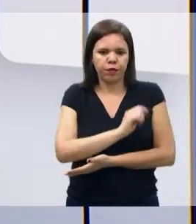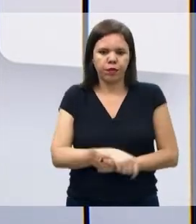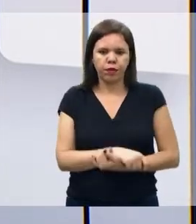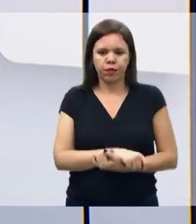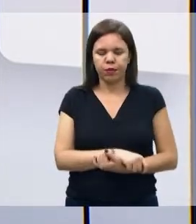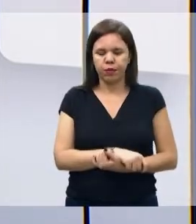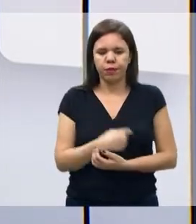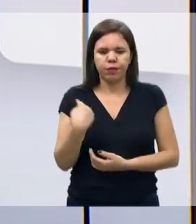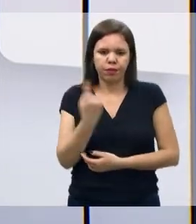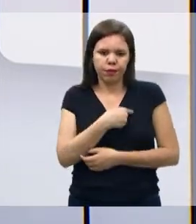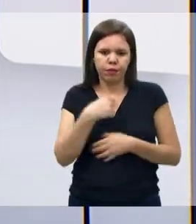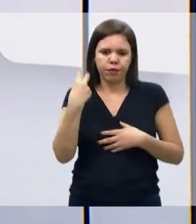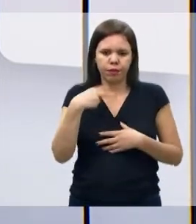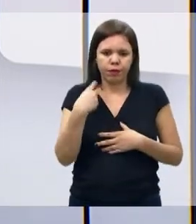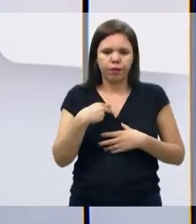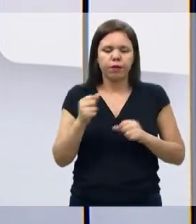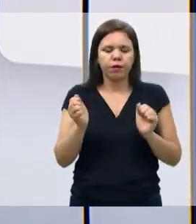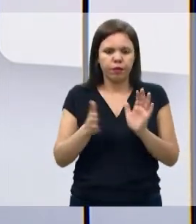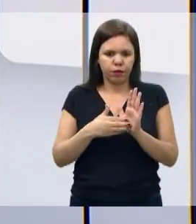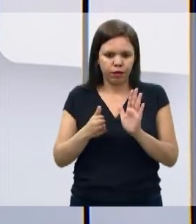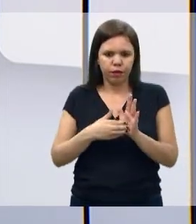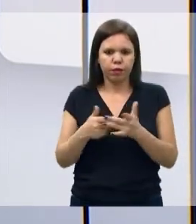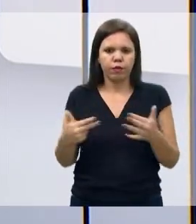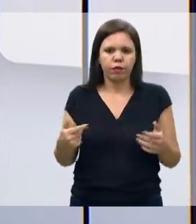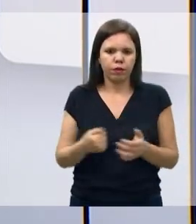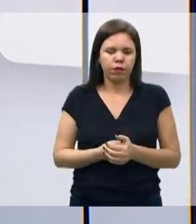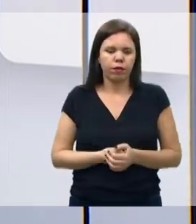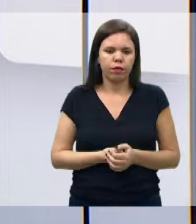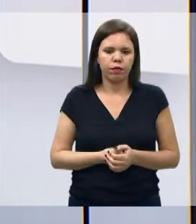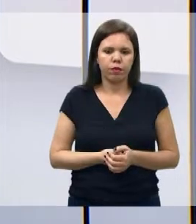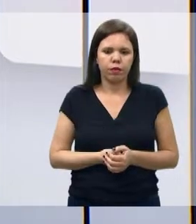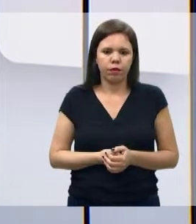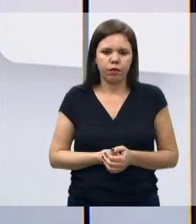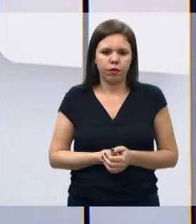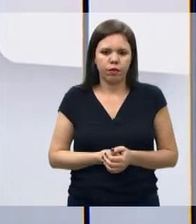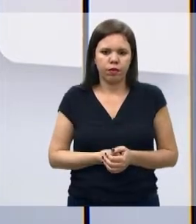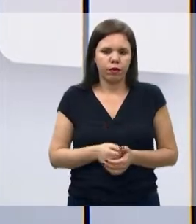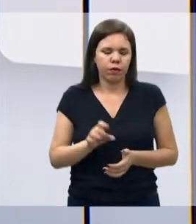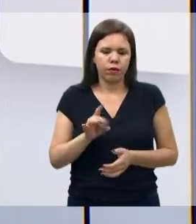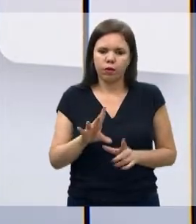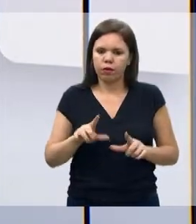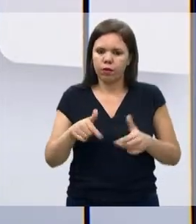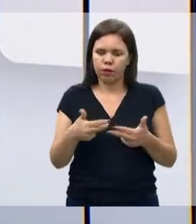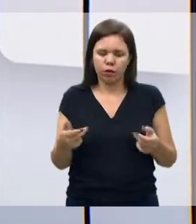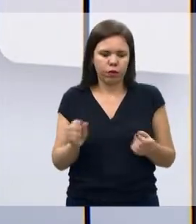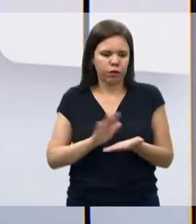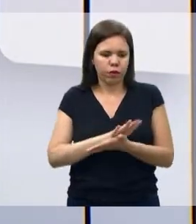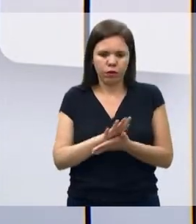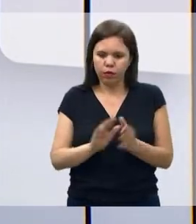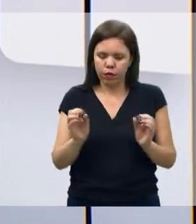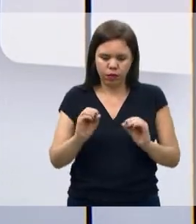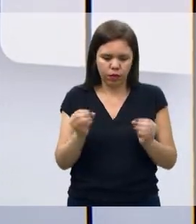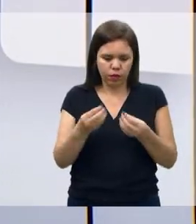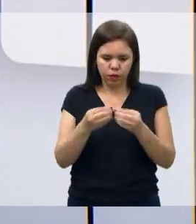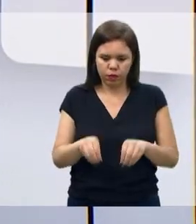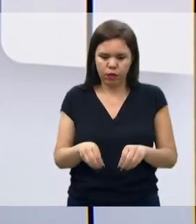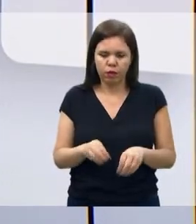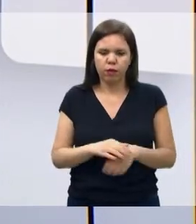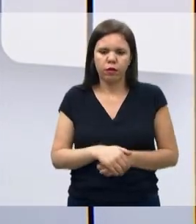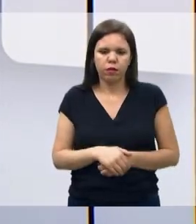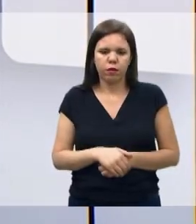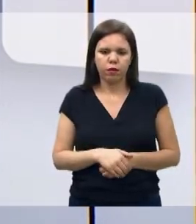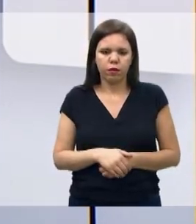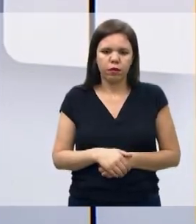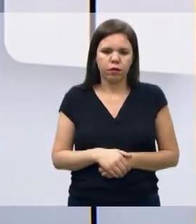vereadores, né, para que a gente proponha alguma coisa, para não cair no vício de iniciativa, nada que venha a onerar,